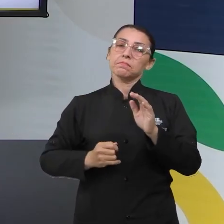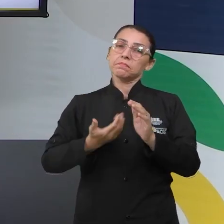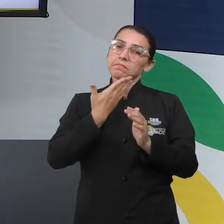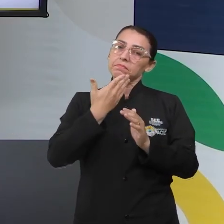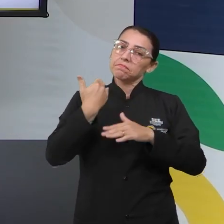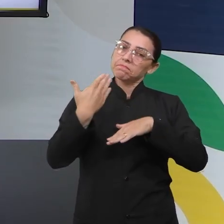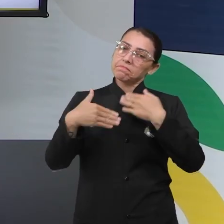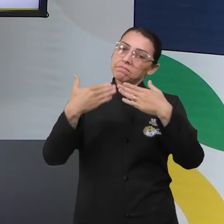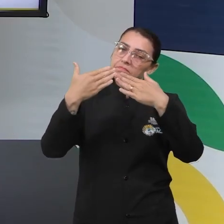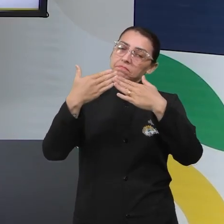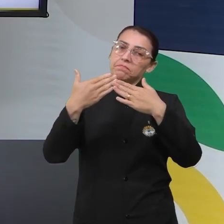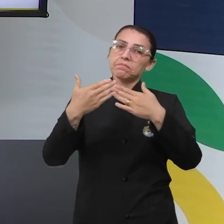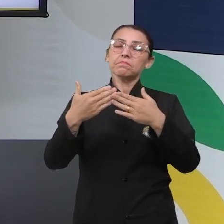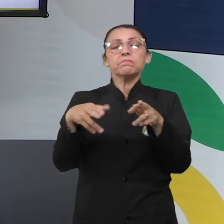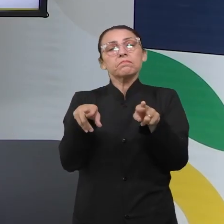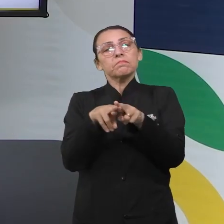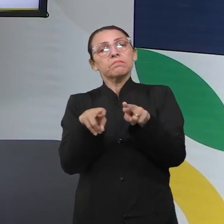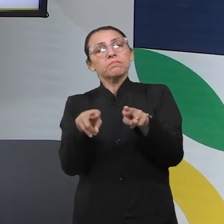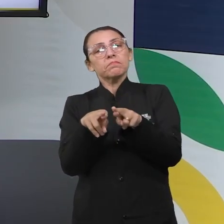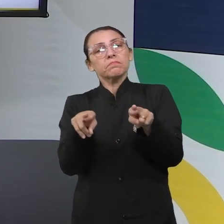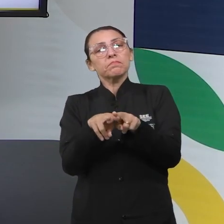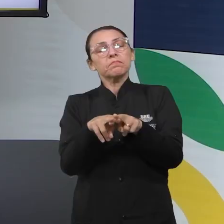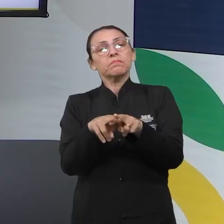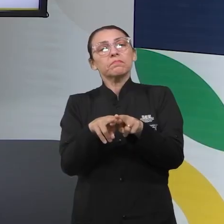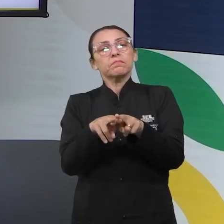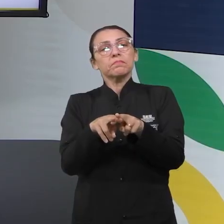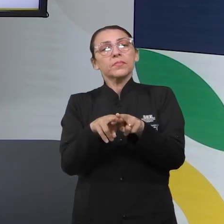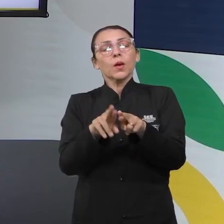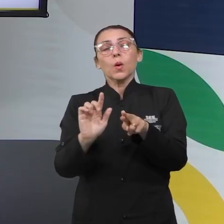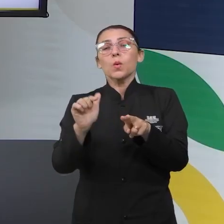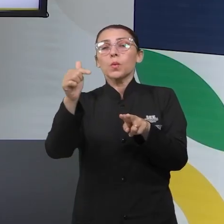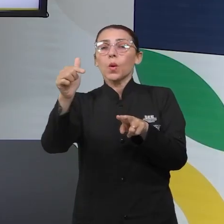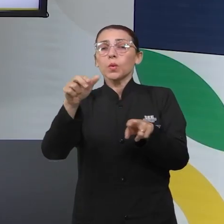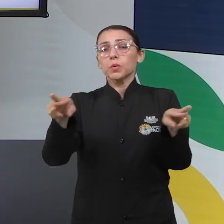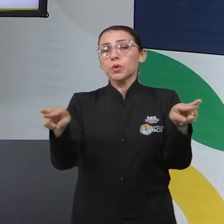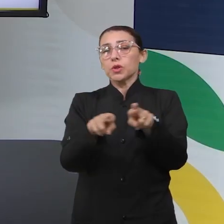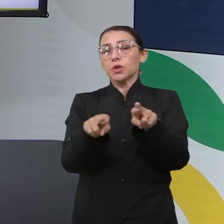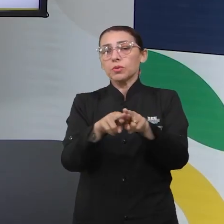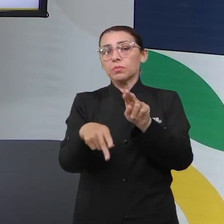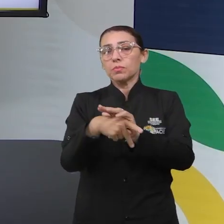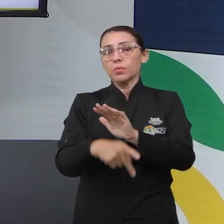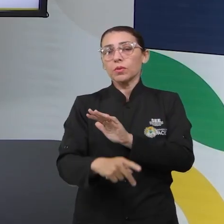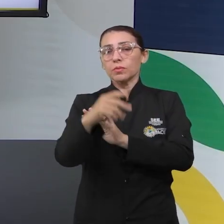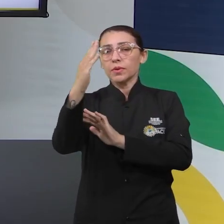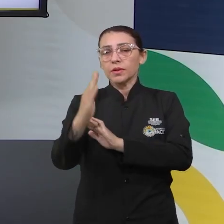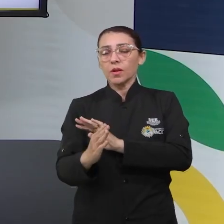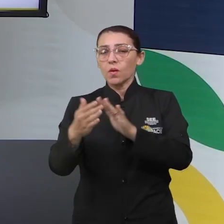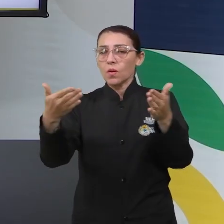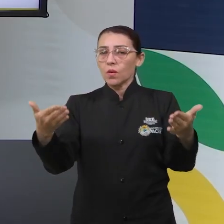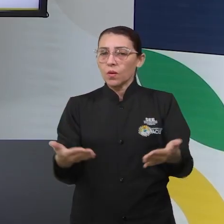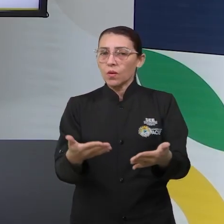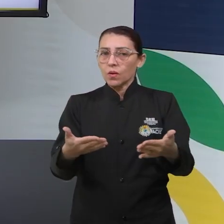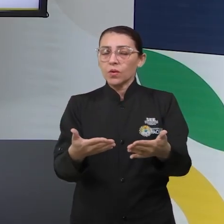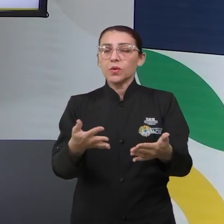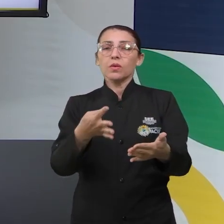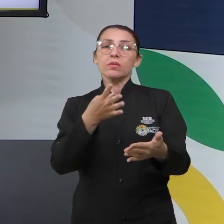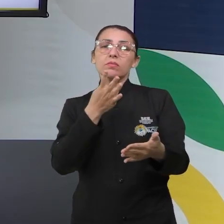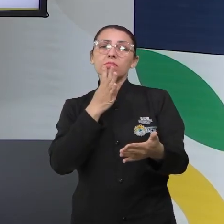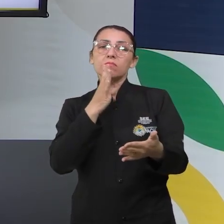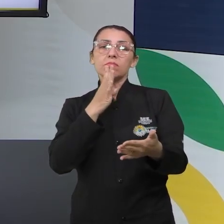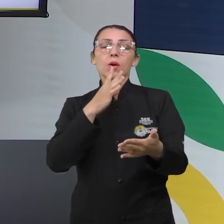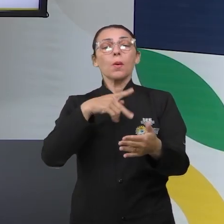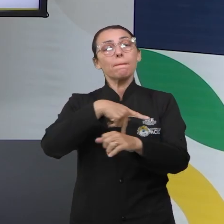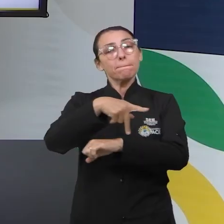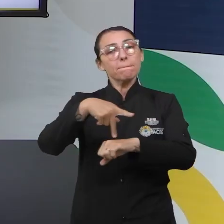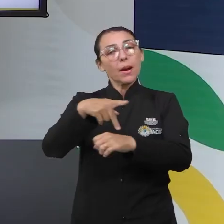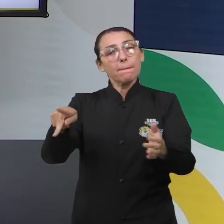proporção por conta do seu ritmo contagiante e vai gerando outros ritmos no Brasil. Então, o Brasil hoje ele é conhecido como o país